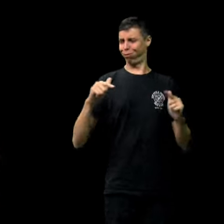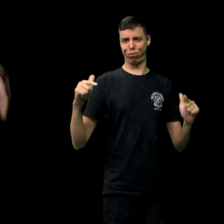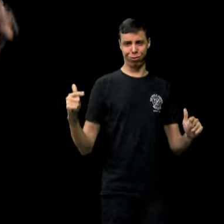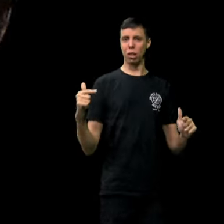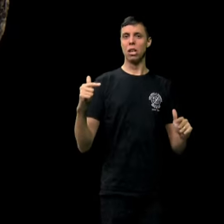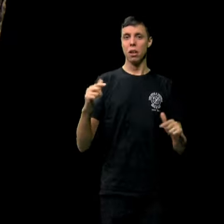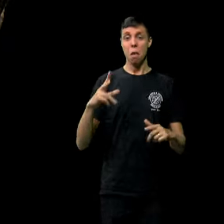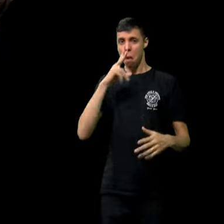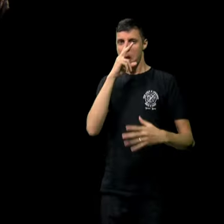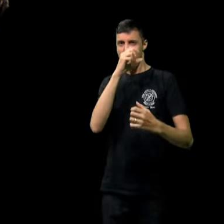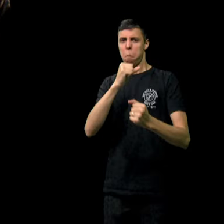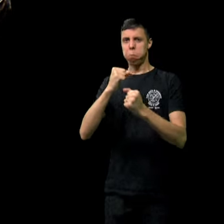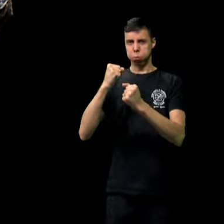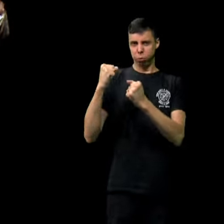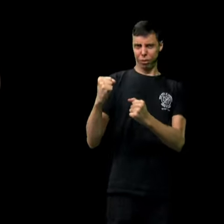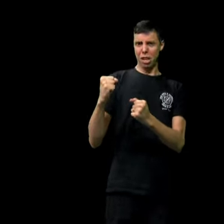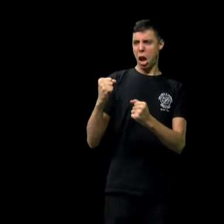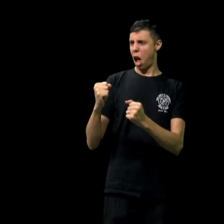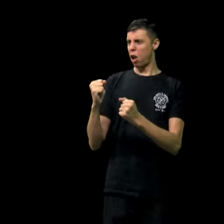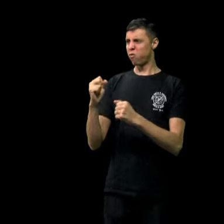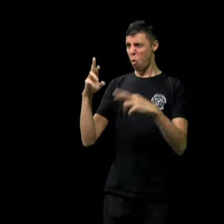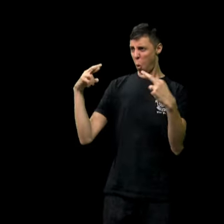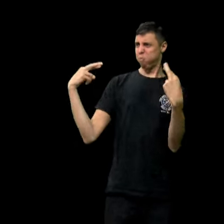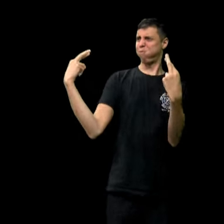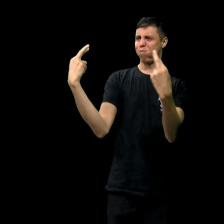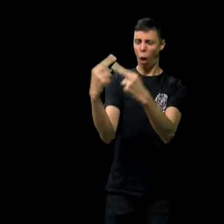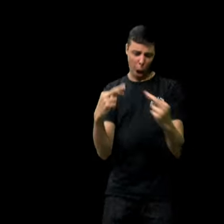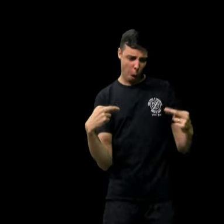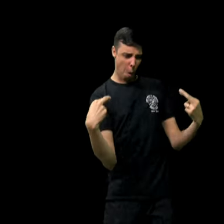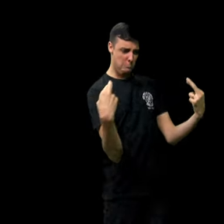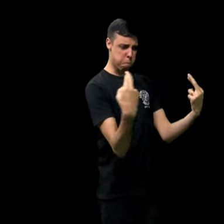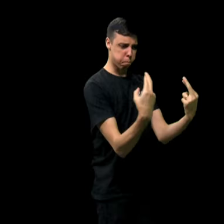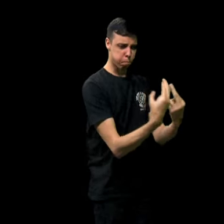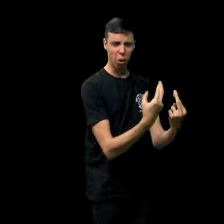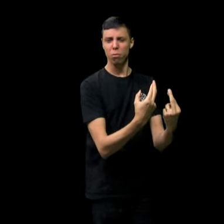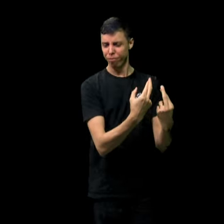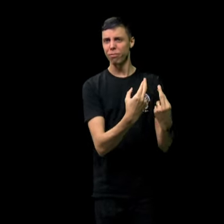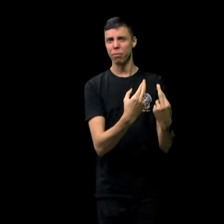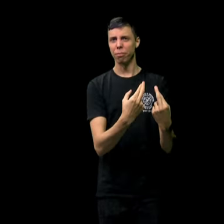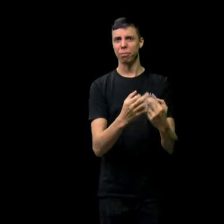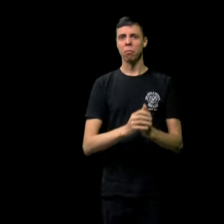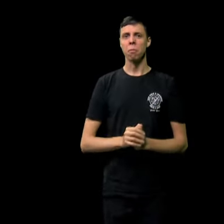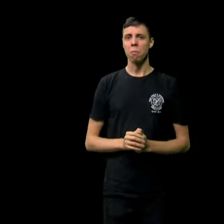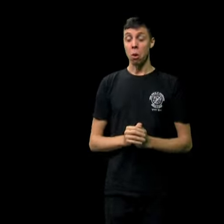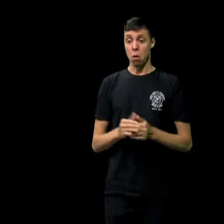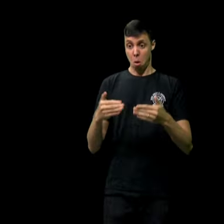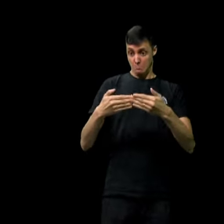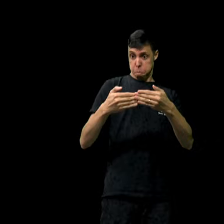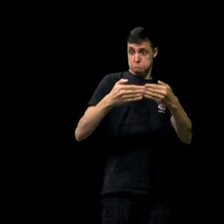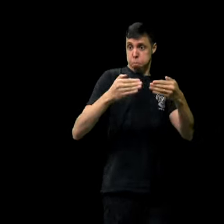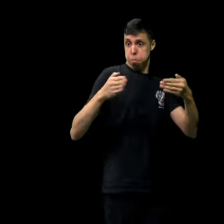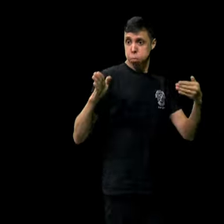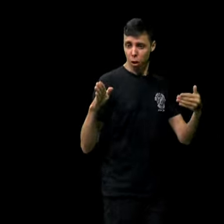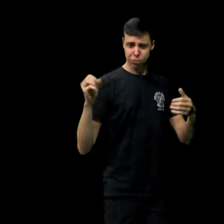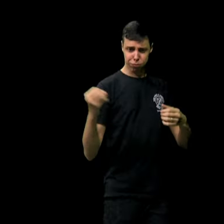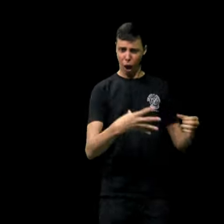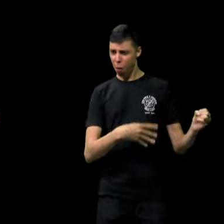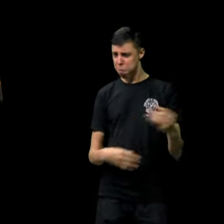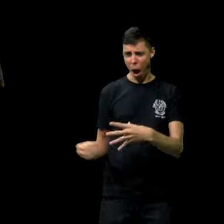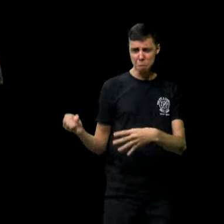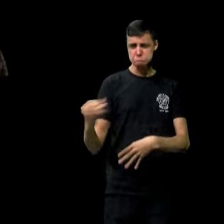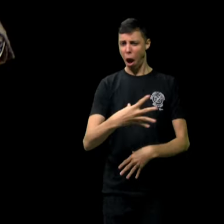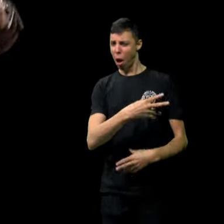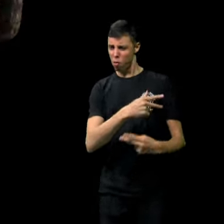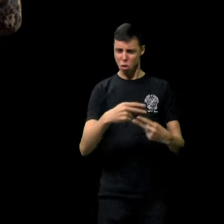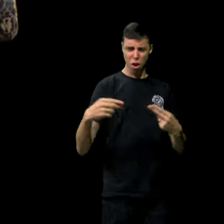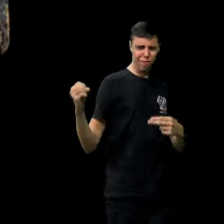e ele reina em meio das gerações. Ele abre as portas que não existem, as crias abre e ingressa